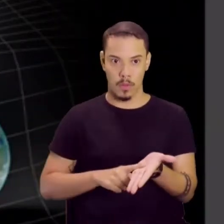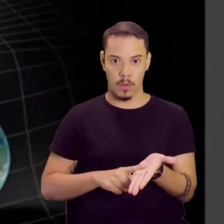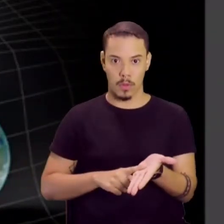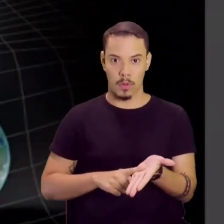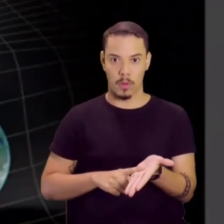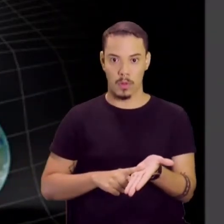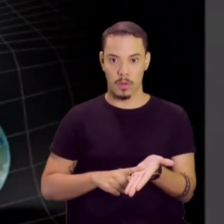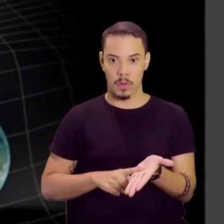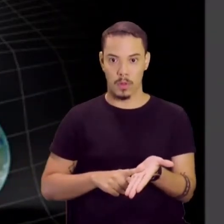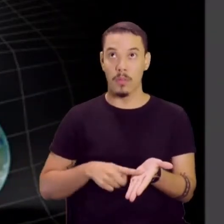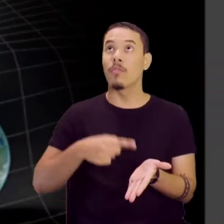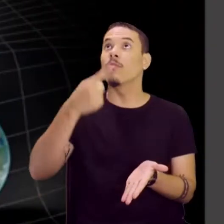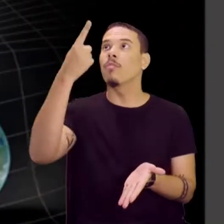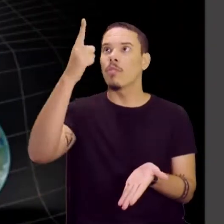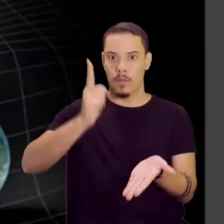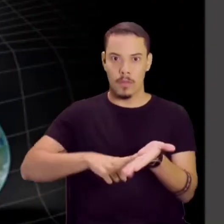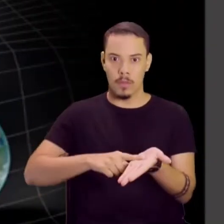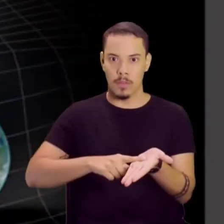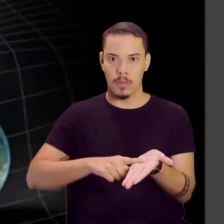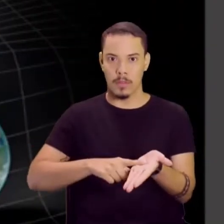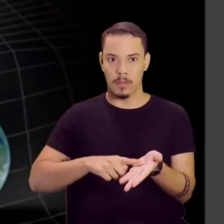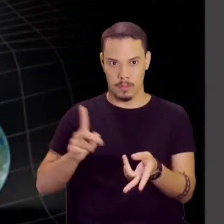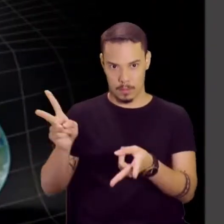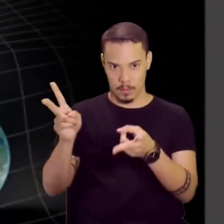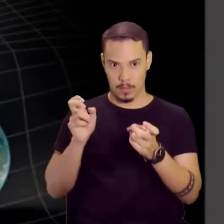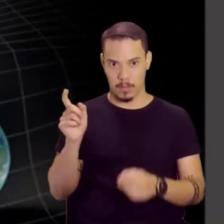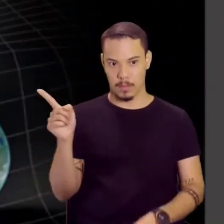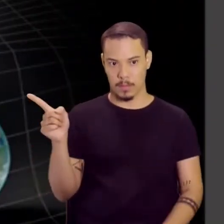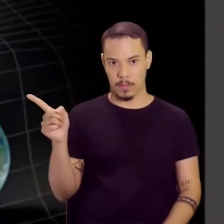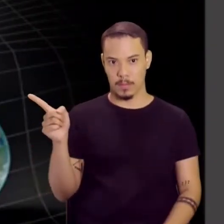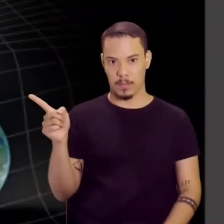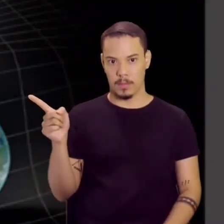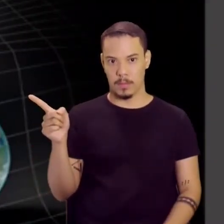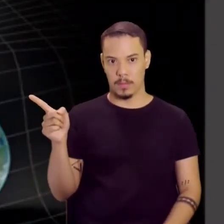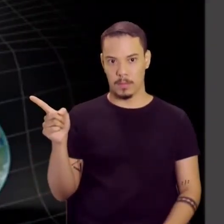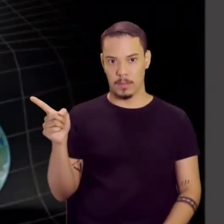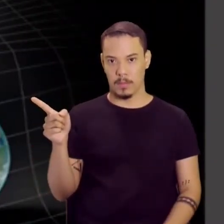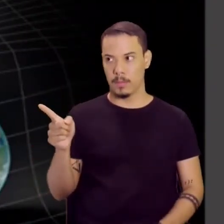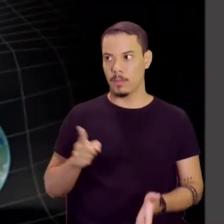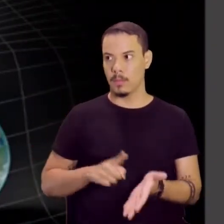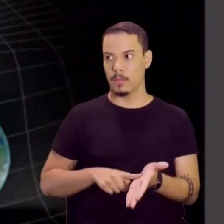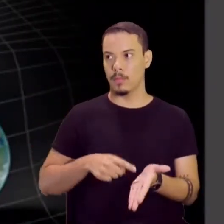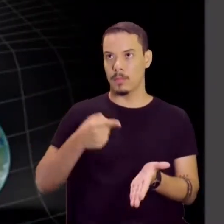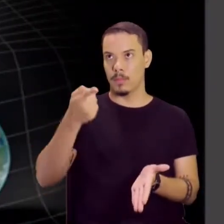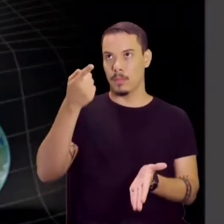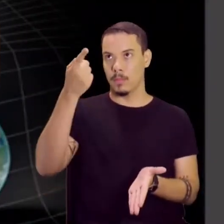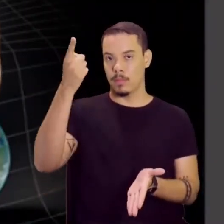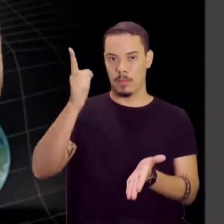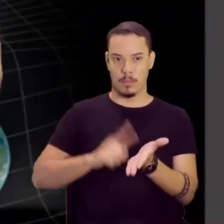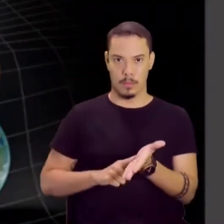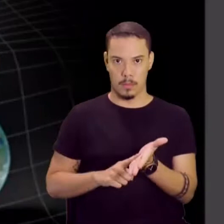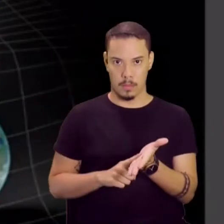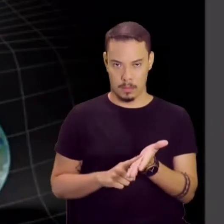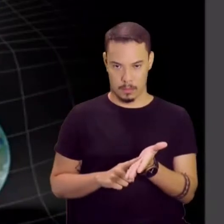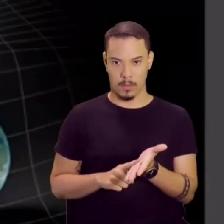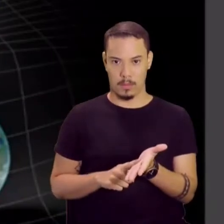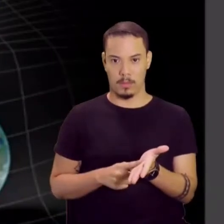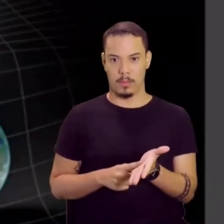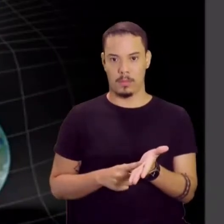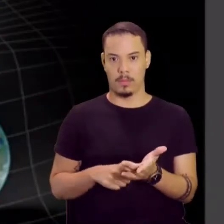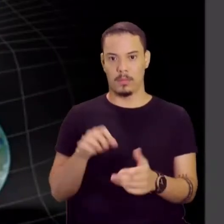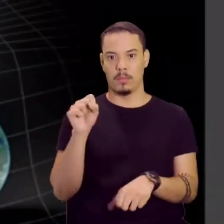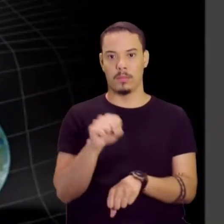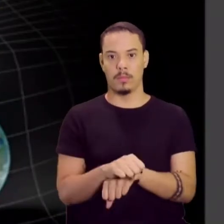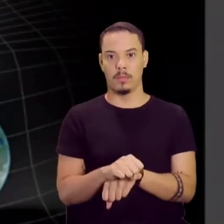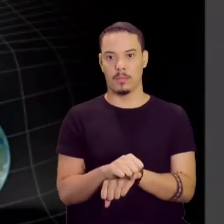ponto, ó. Voltou. Justamente. Então aqui, Subindo, pessoal, ela sai com uma né? certa Voltando. velocidade, né? Porque aqui ela tá em